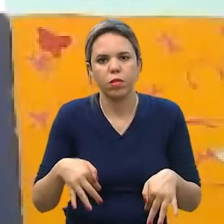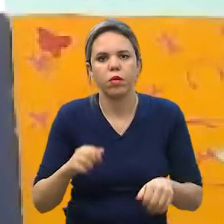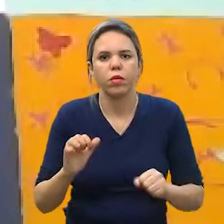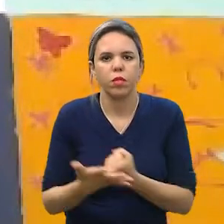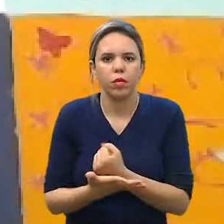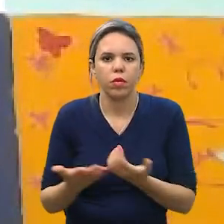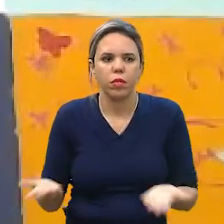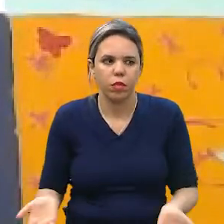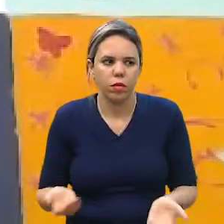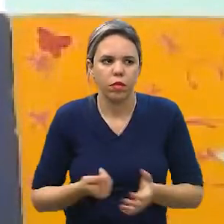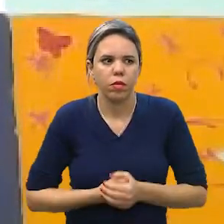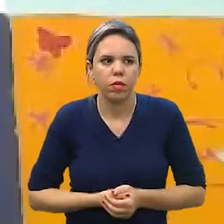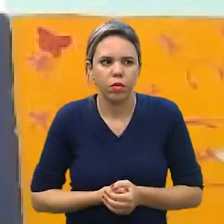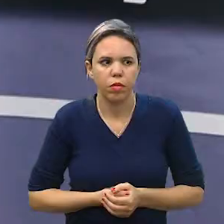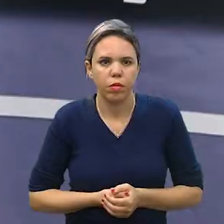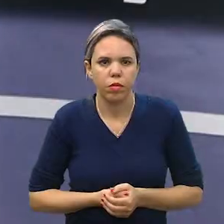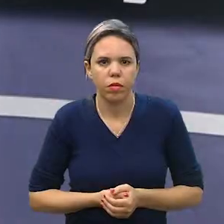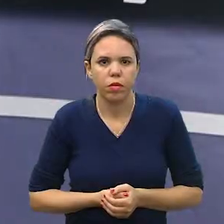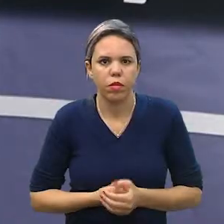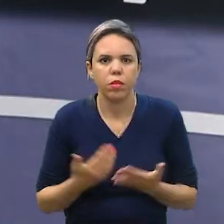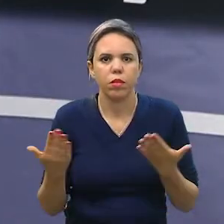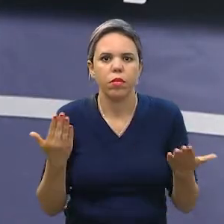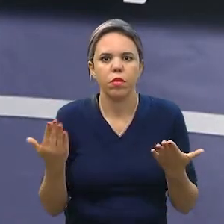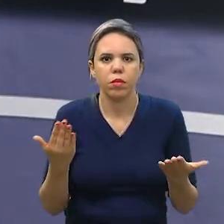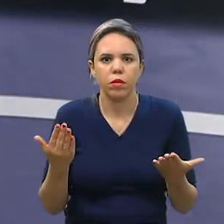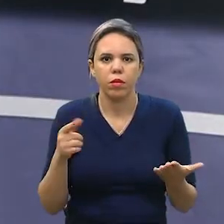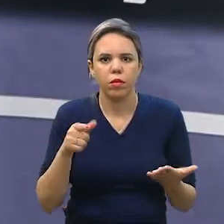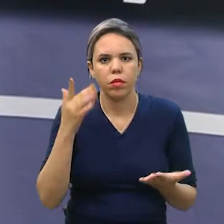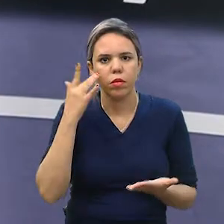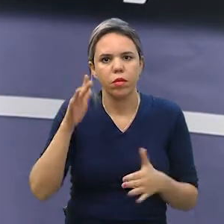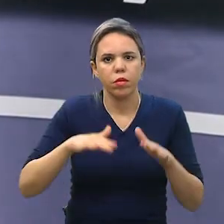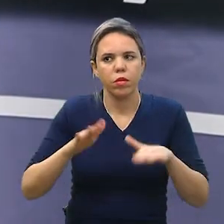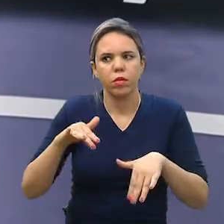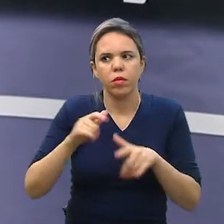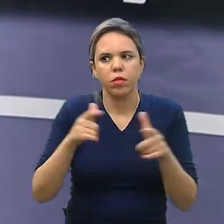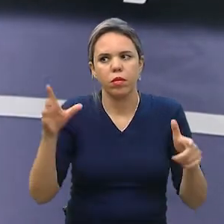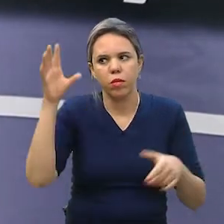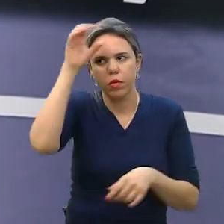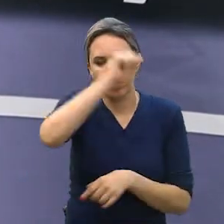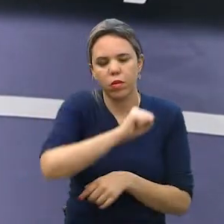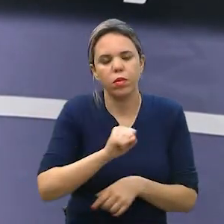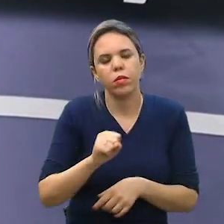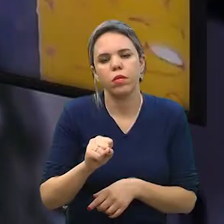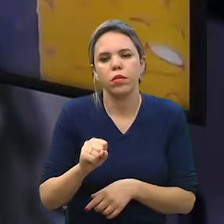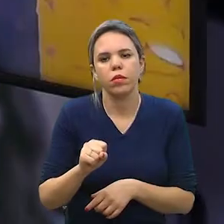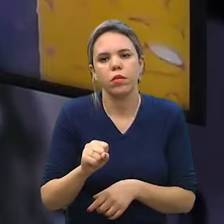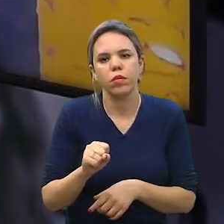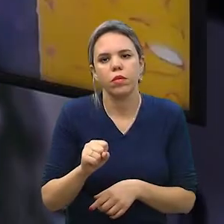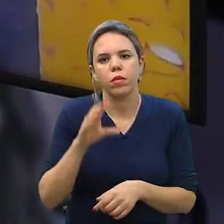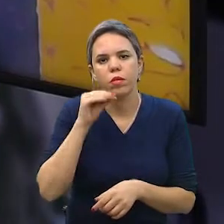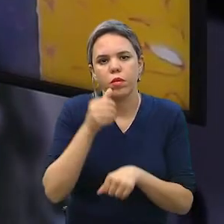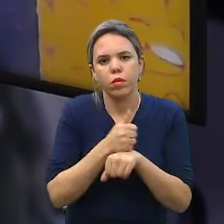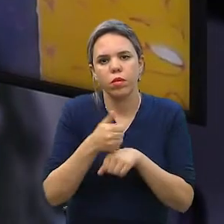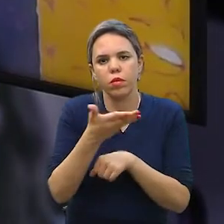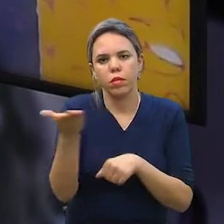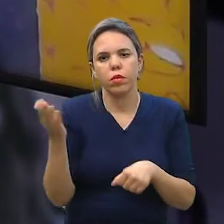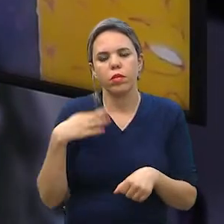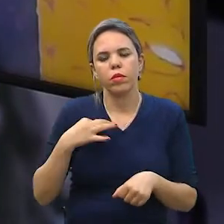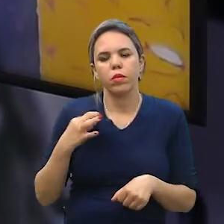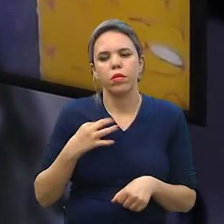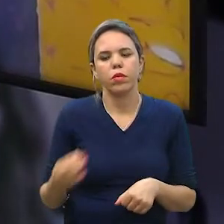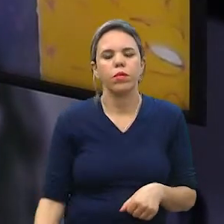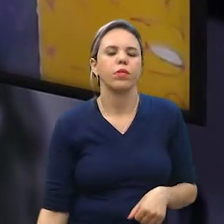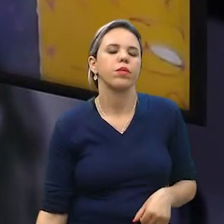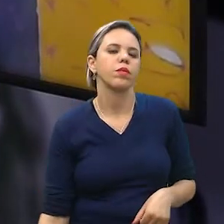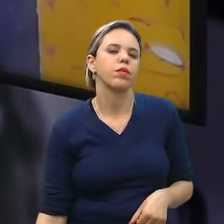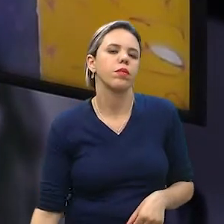pandemia, né? Qual que é acho que talvez o maior aprendizado, Elide, desses funcionários, desses